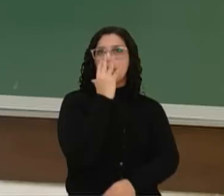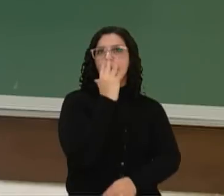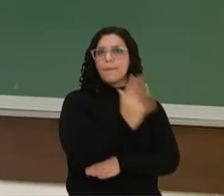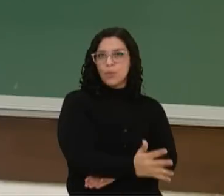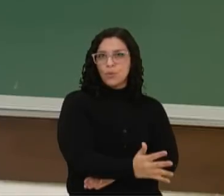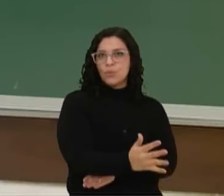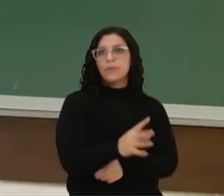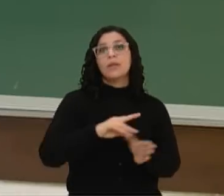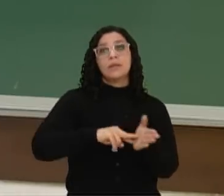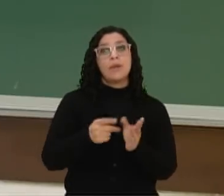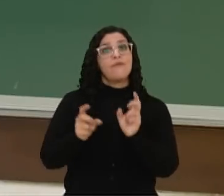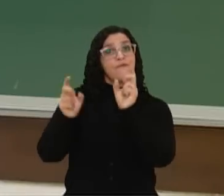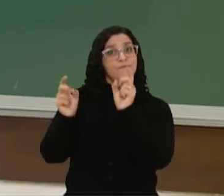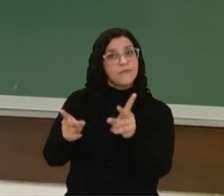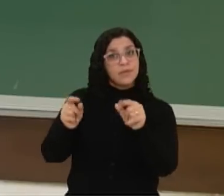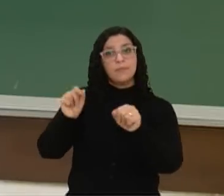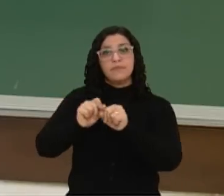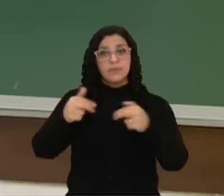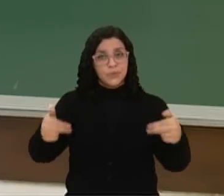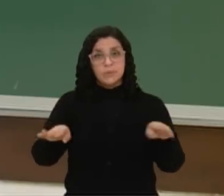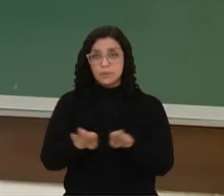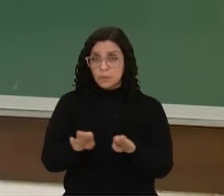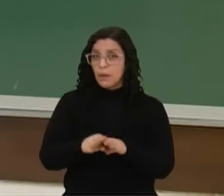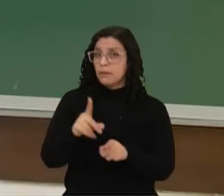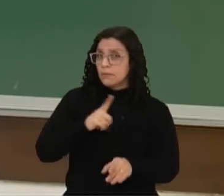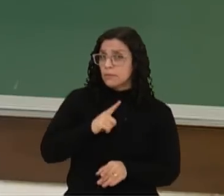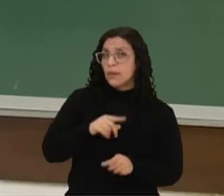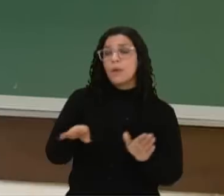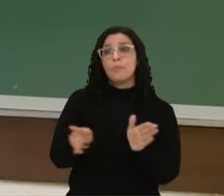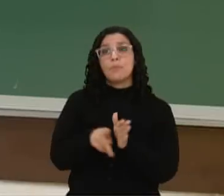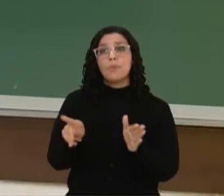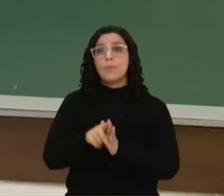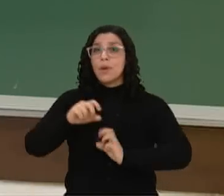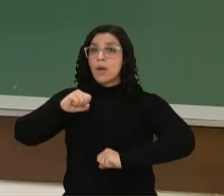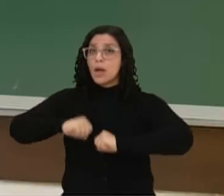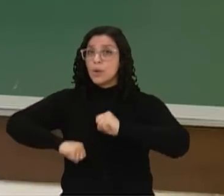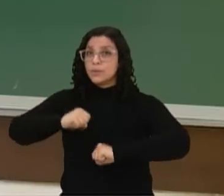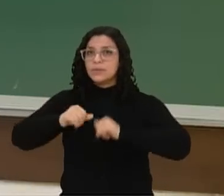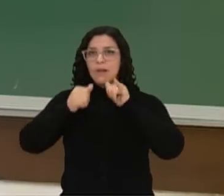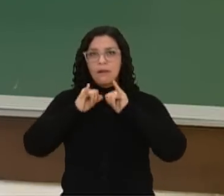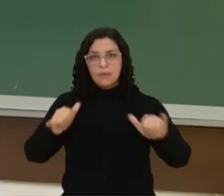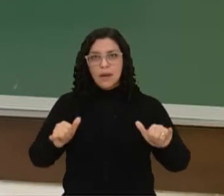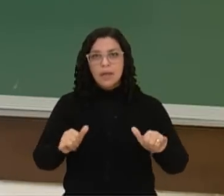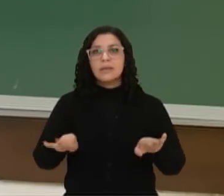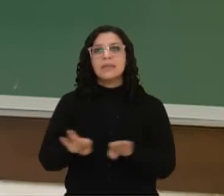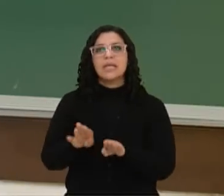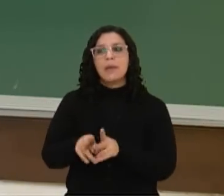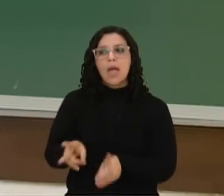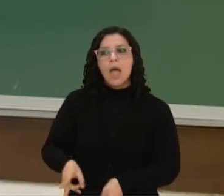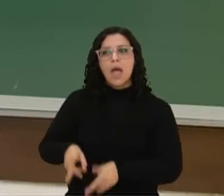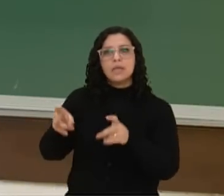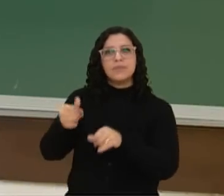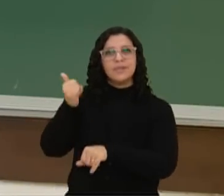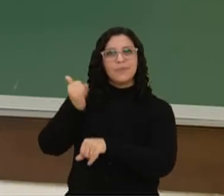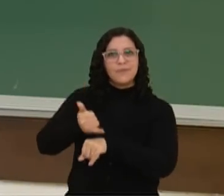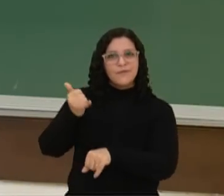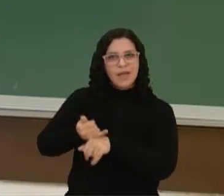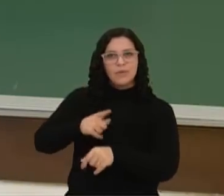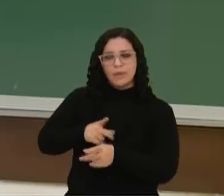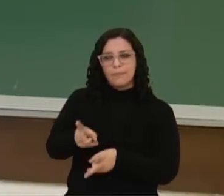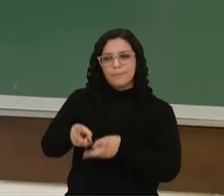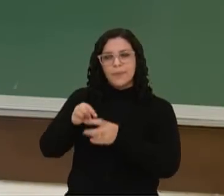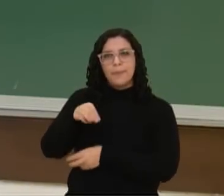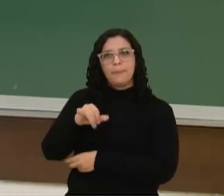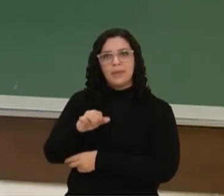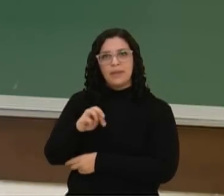para venda, para fabricação de alguma coisa, né? A criação das hidrelétricas, a mineração e a expansão das cidades. Quando